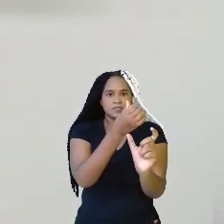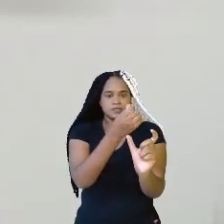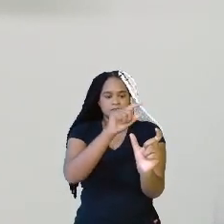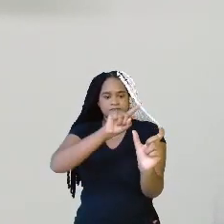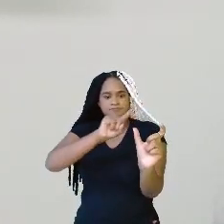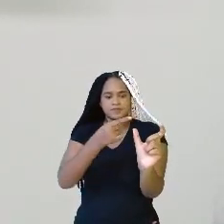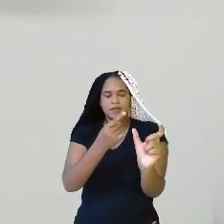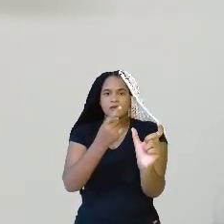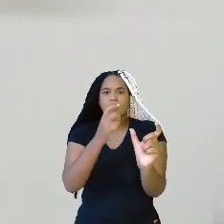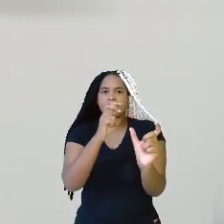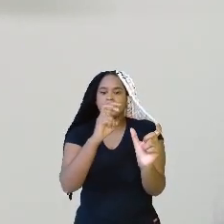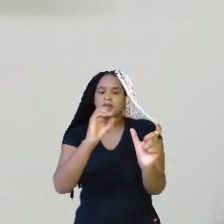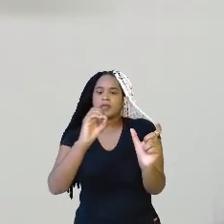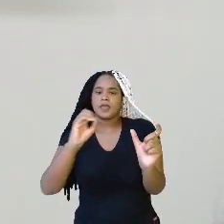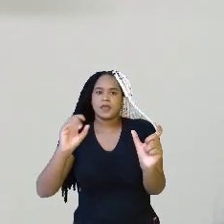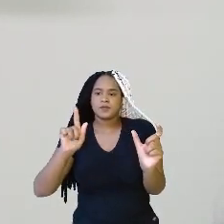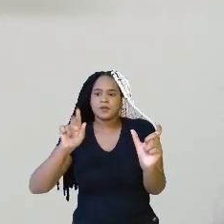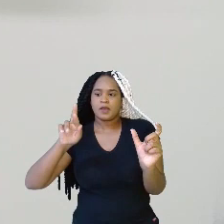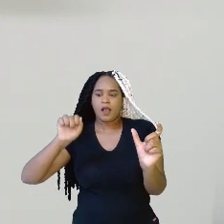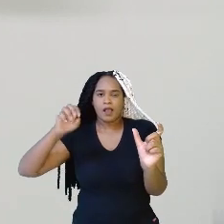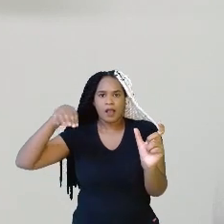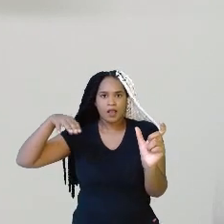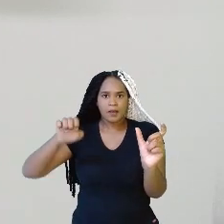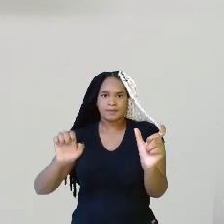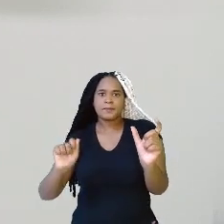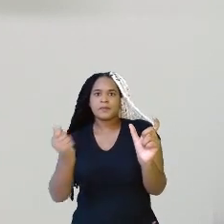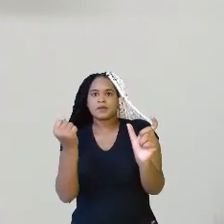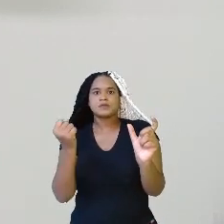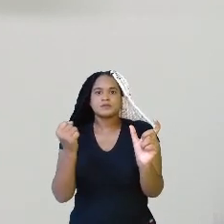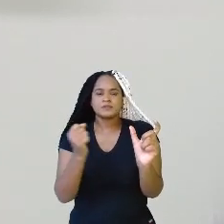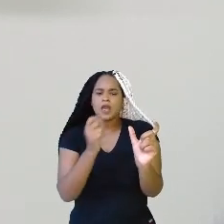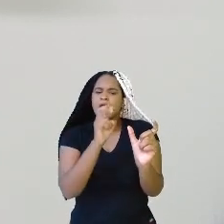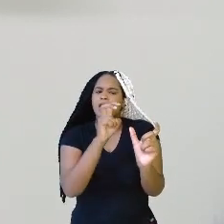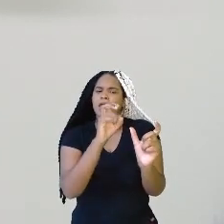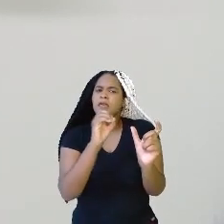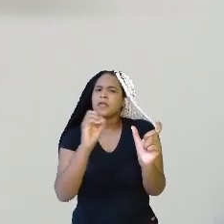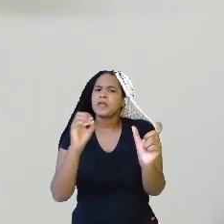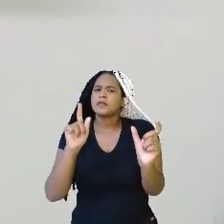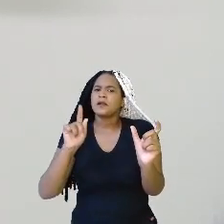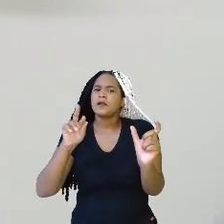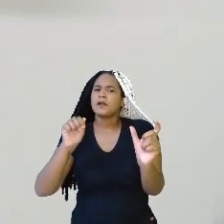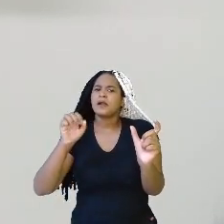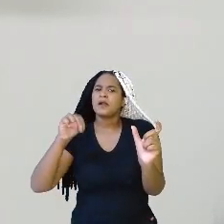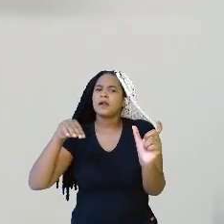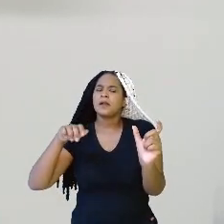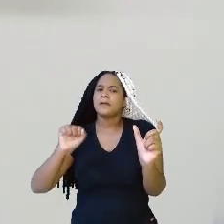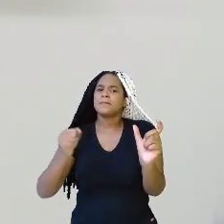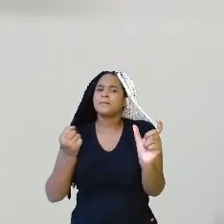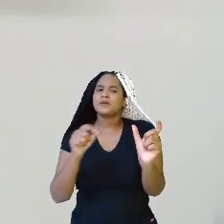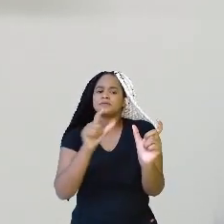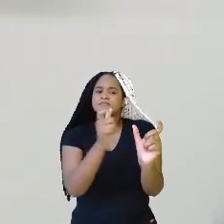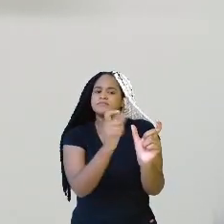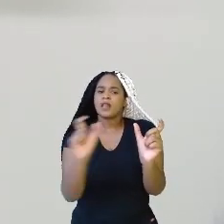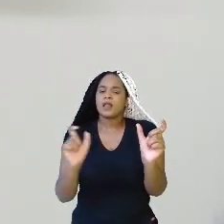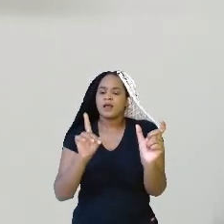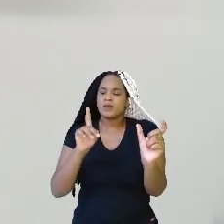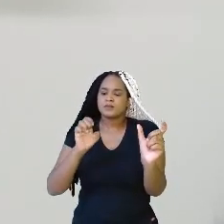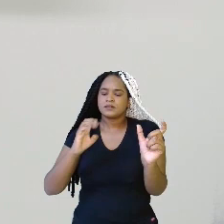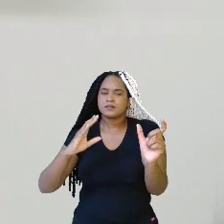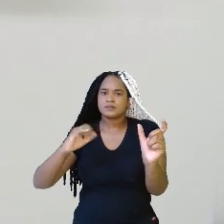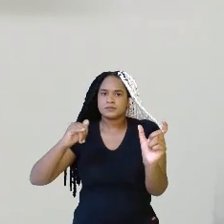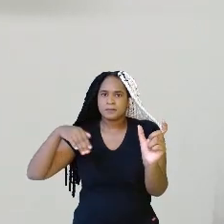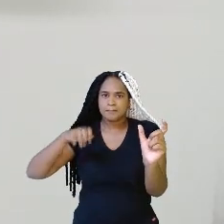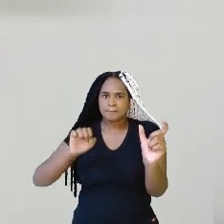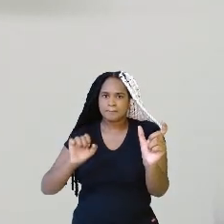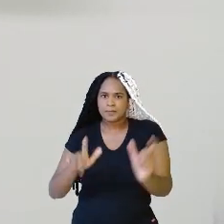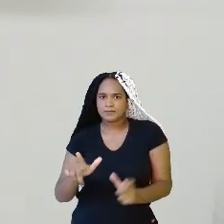e 500 gramas, por exemplo. Esse 500 gramas é o meu número decimal.